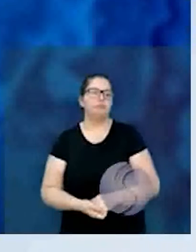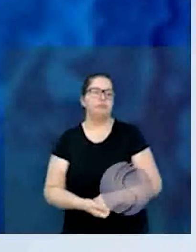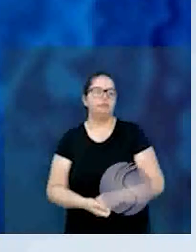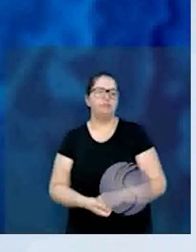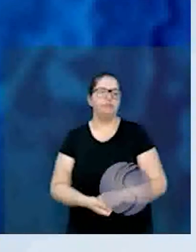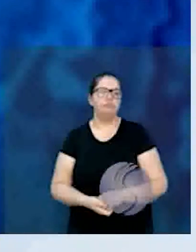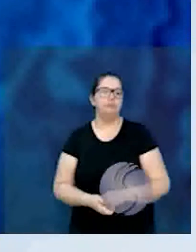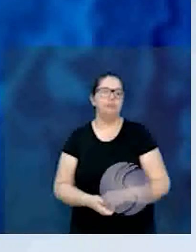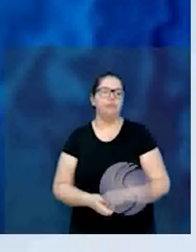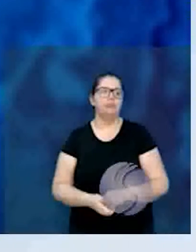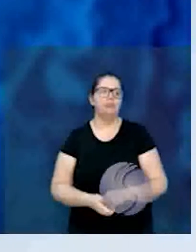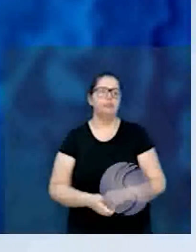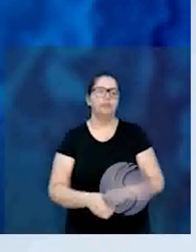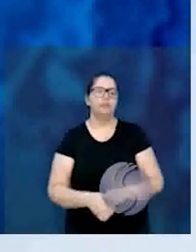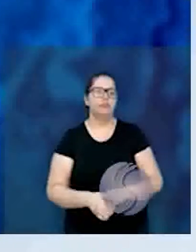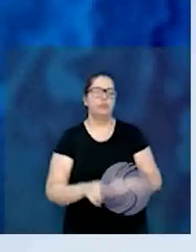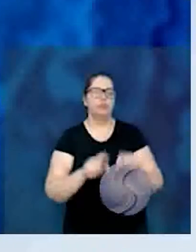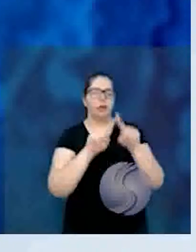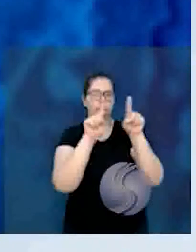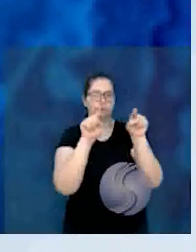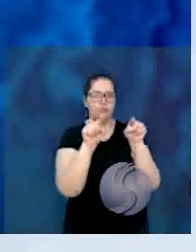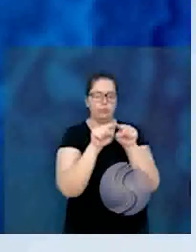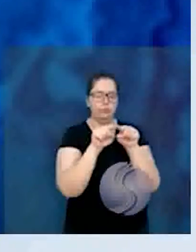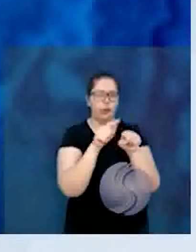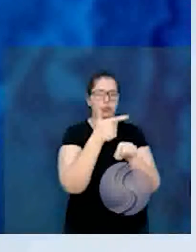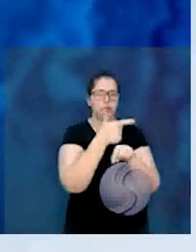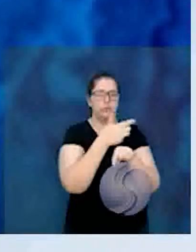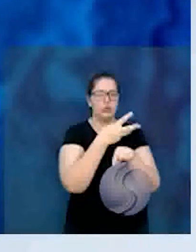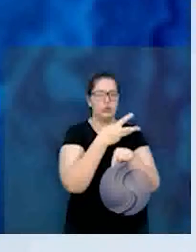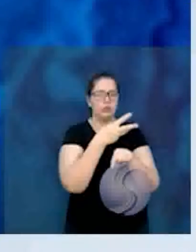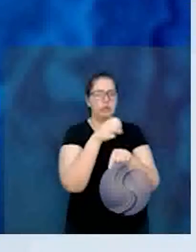são 239 casos confirmados,